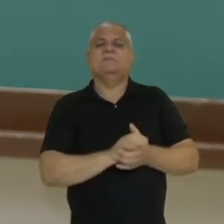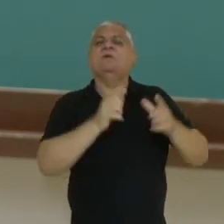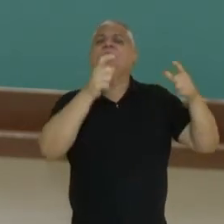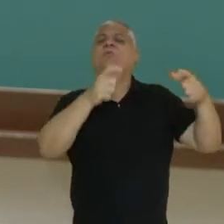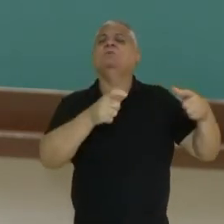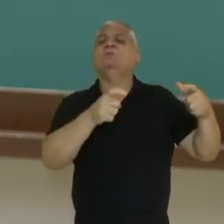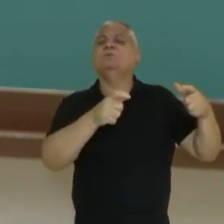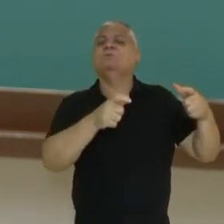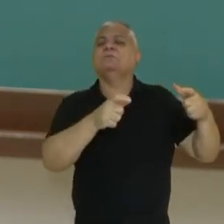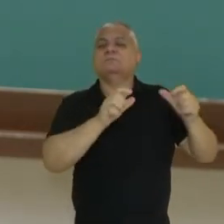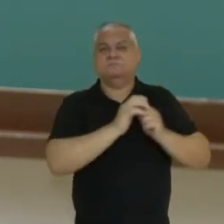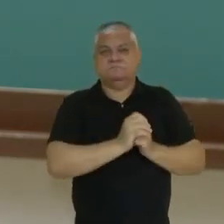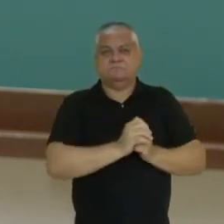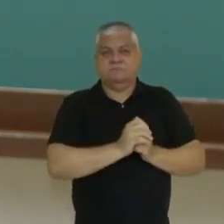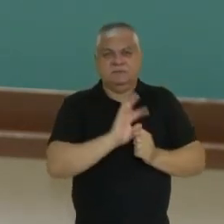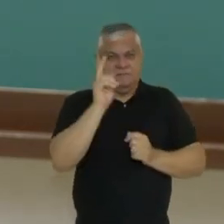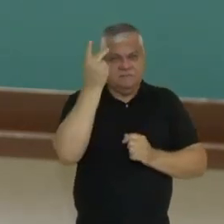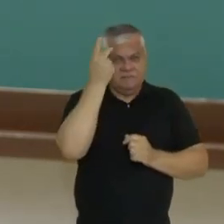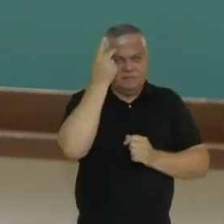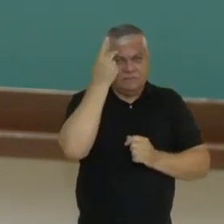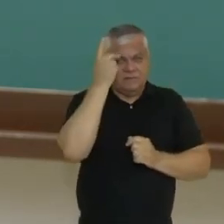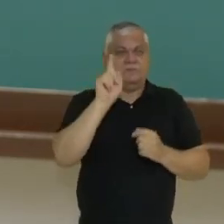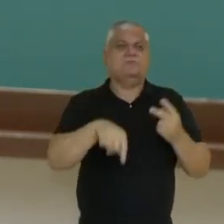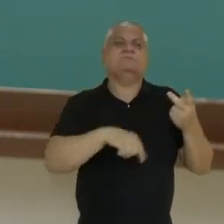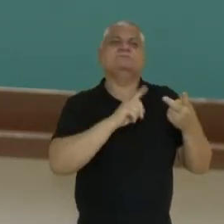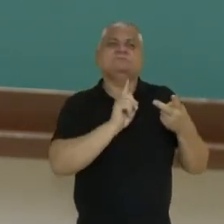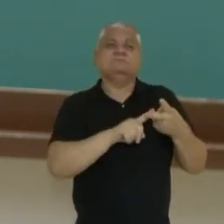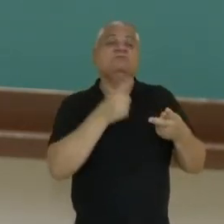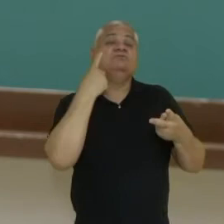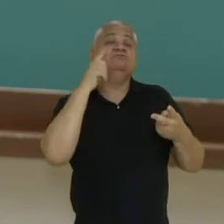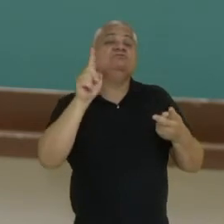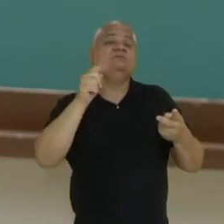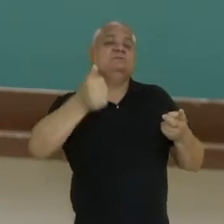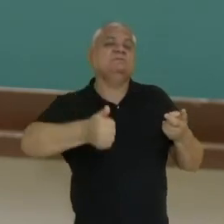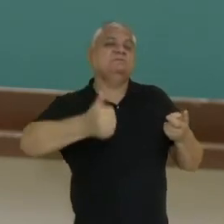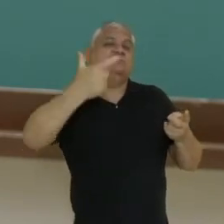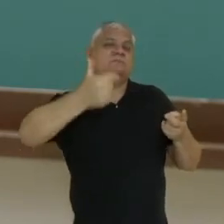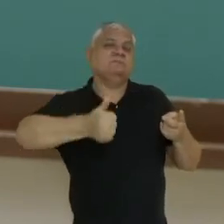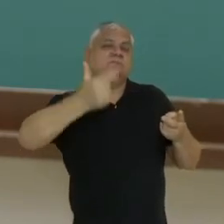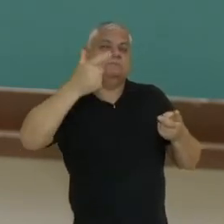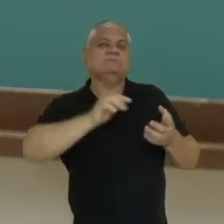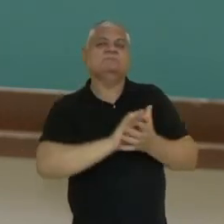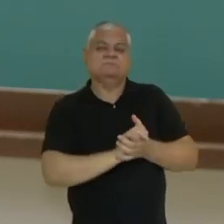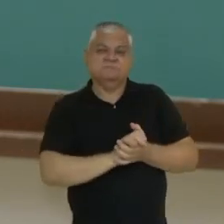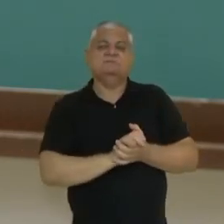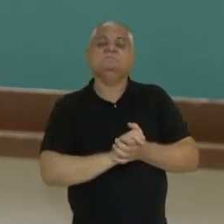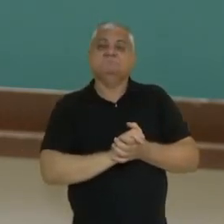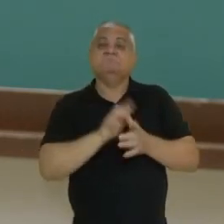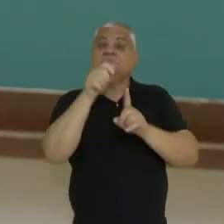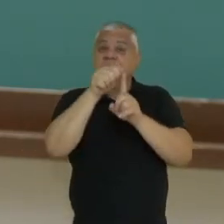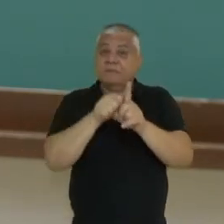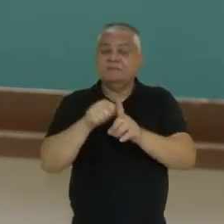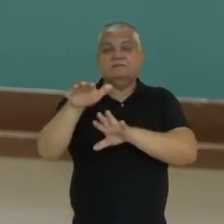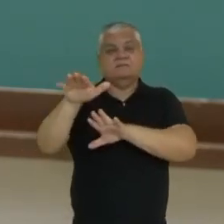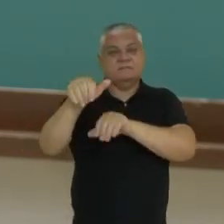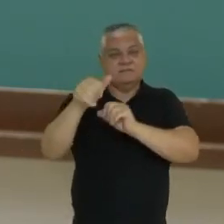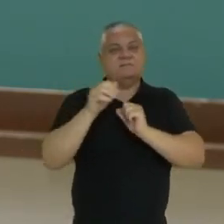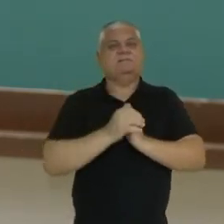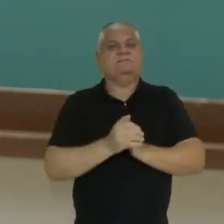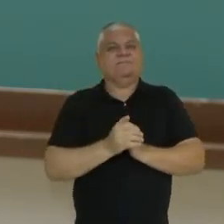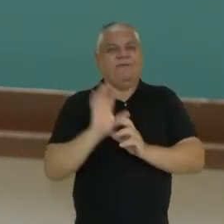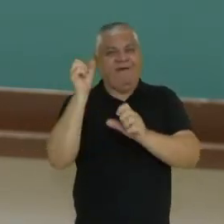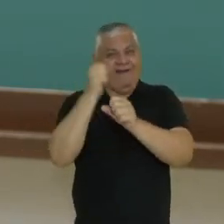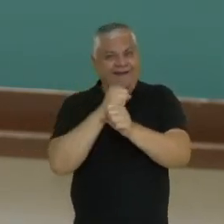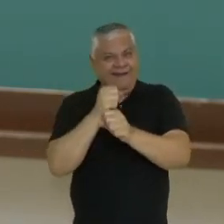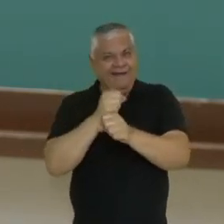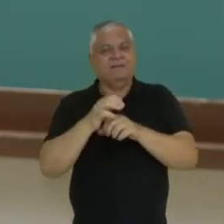e data. Você identifica? São Paulo, né? E a data. Interessante chamar